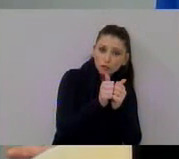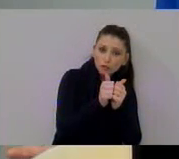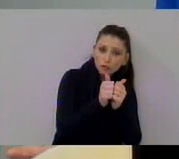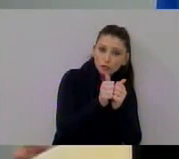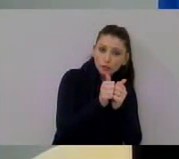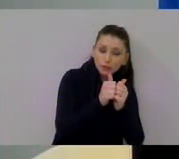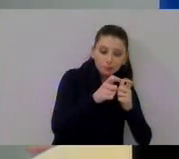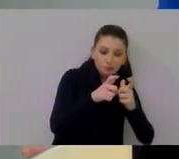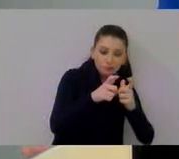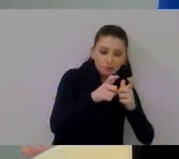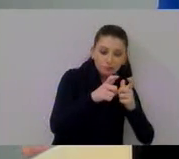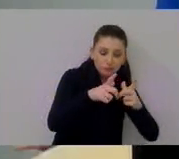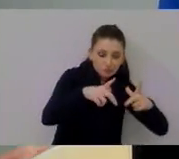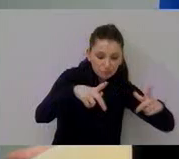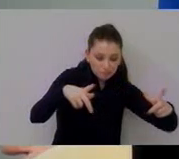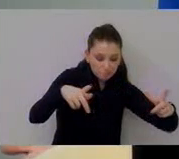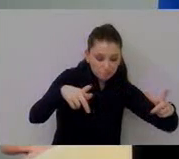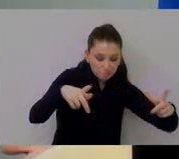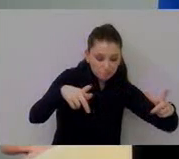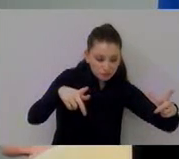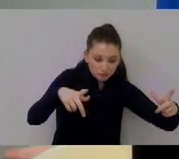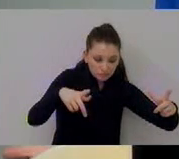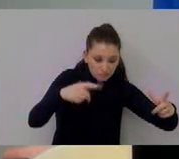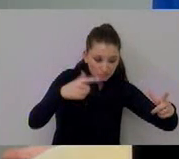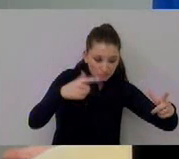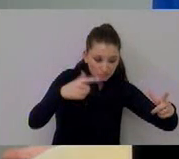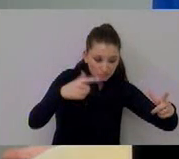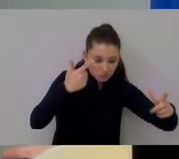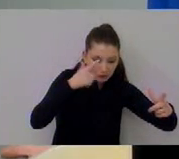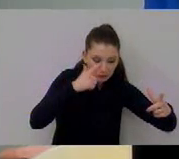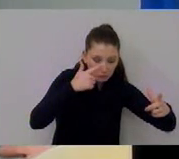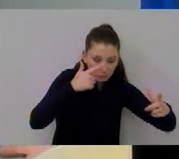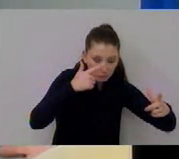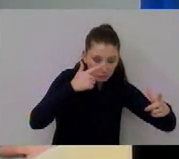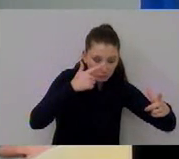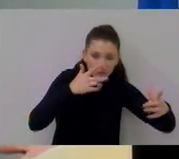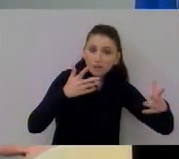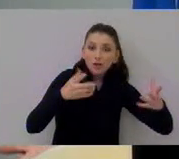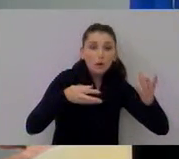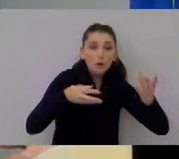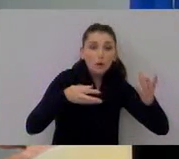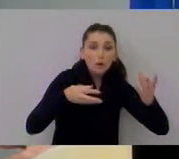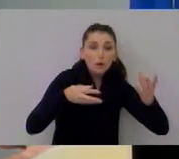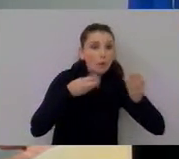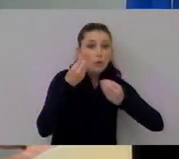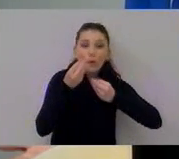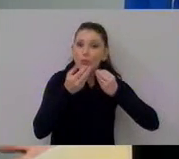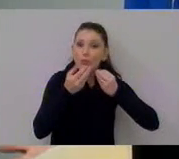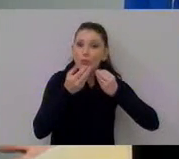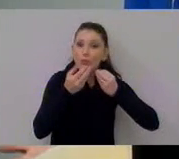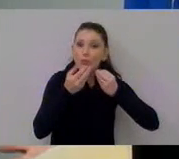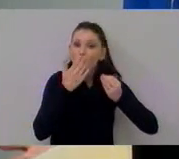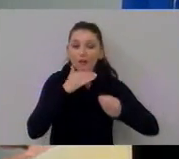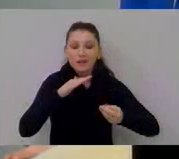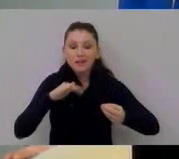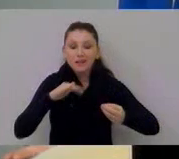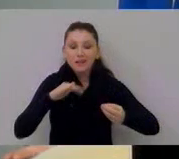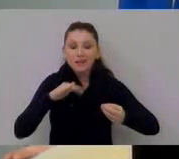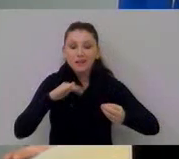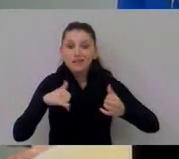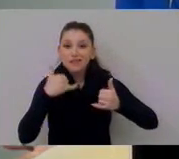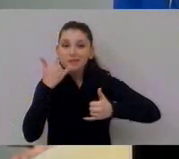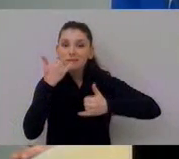base, que é importante para as crianças poderem praticar esporte.